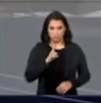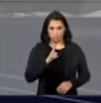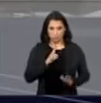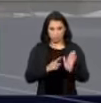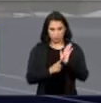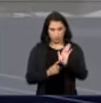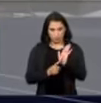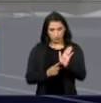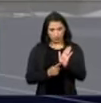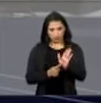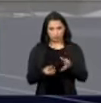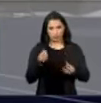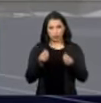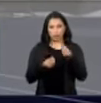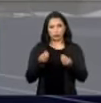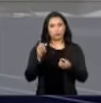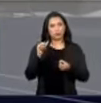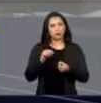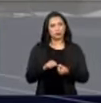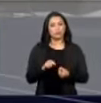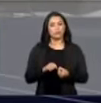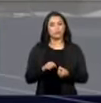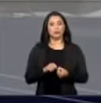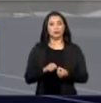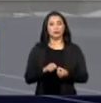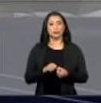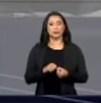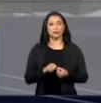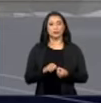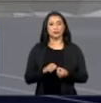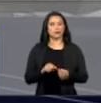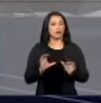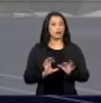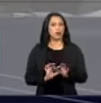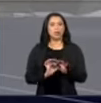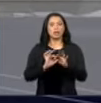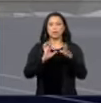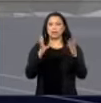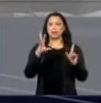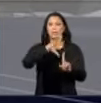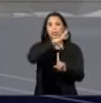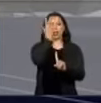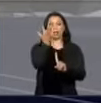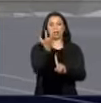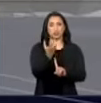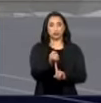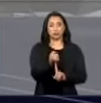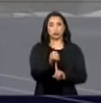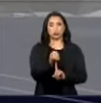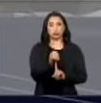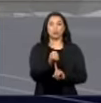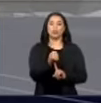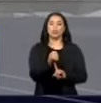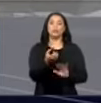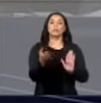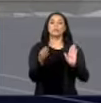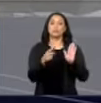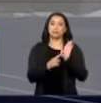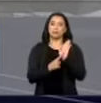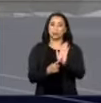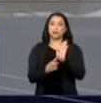teria sido estabelecida alguma forma de cerceamento ao livre criar artístico, no caso específico pelo cinema, ao direito